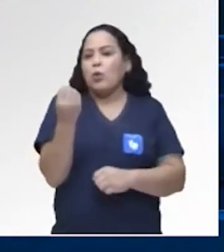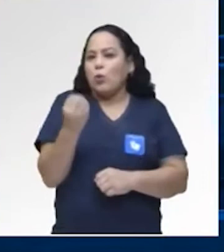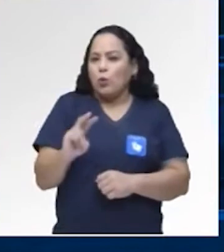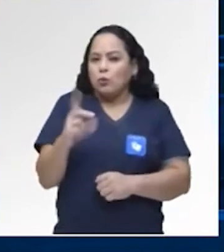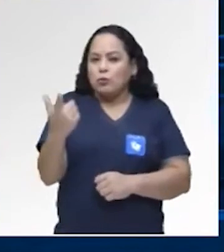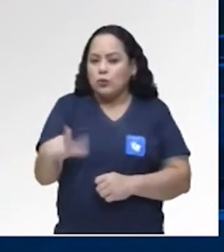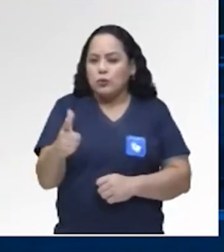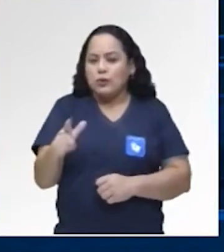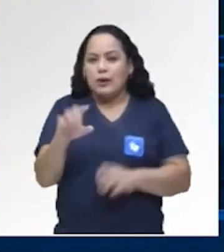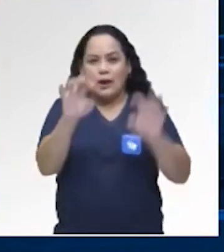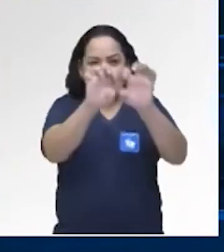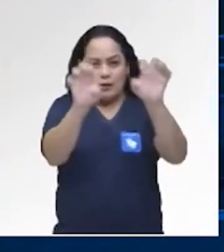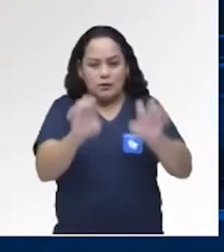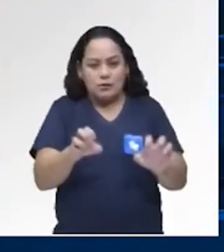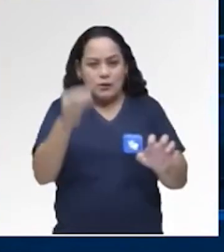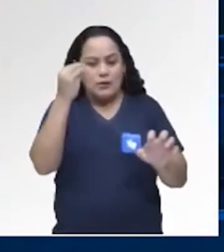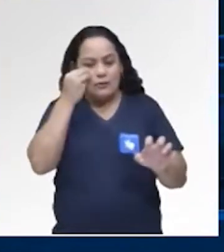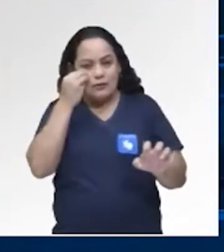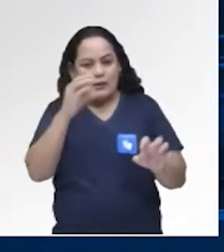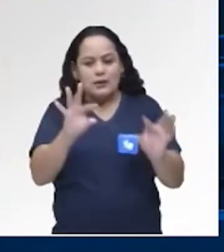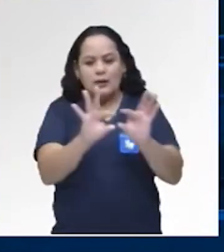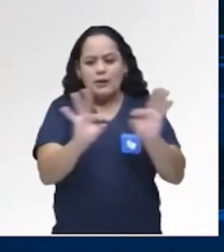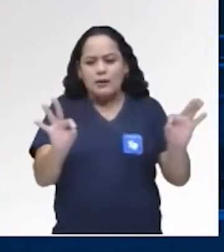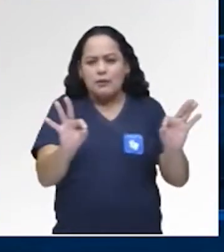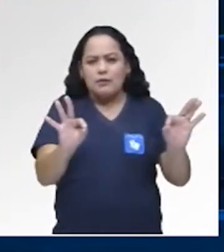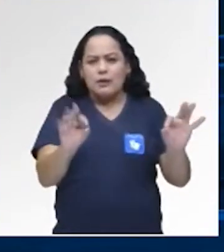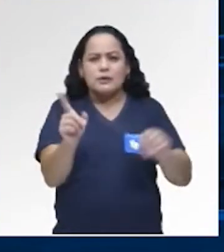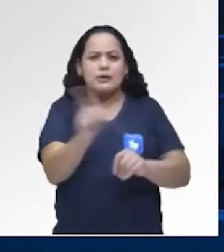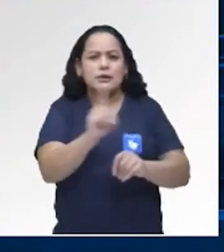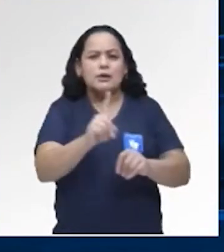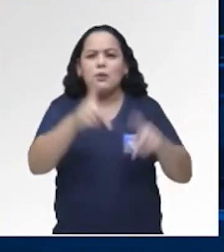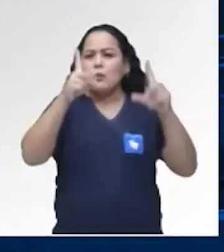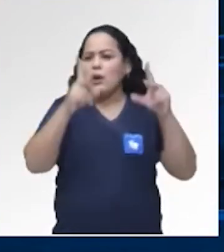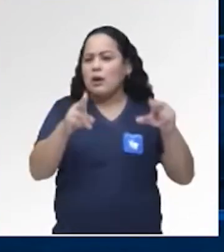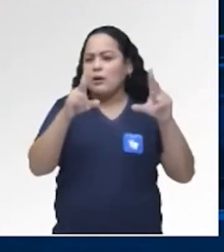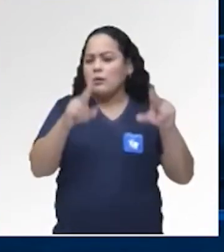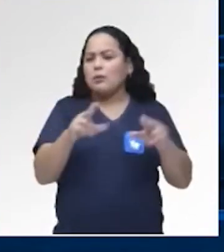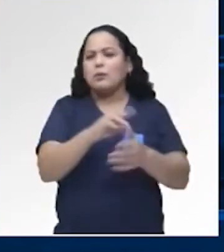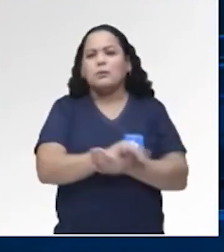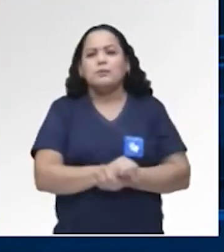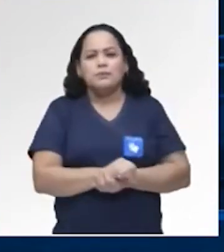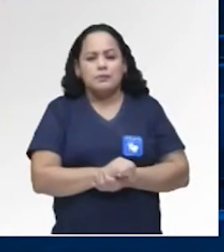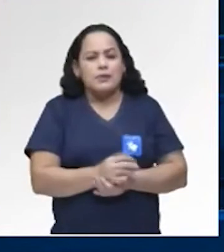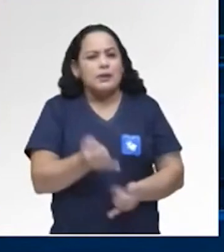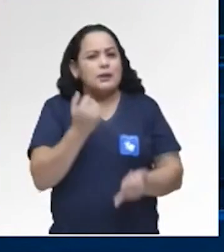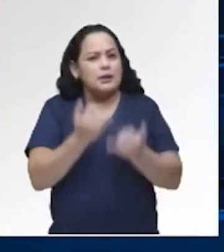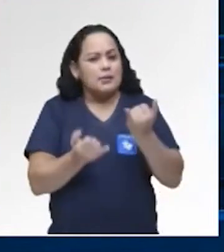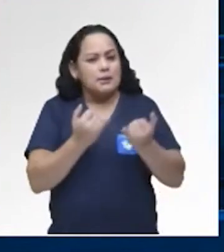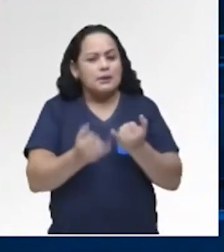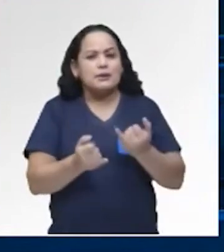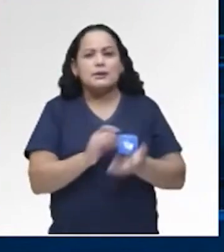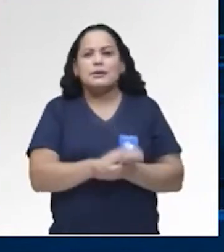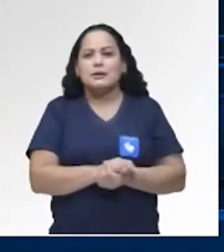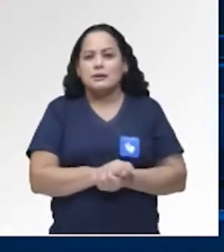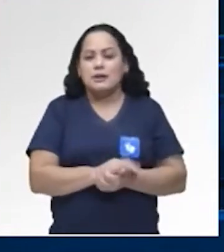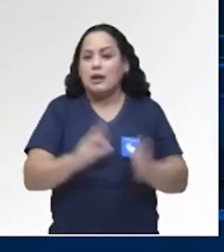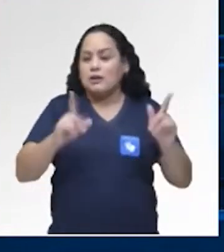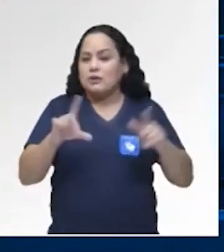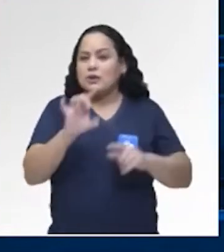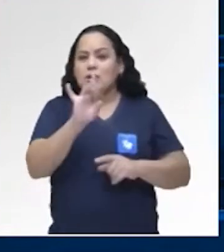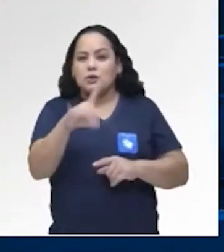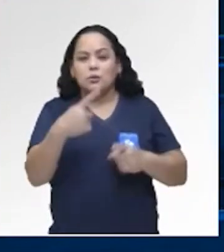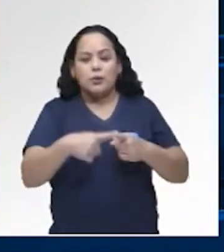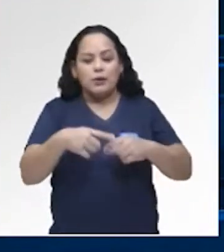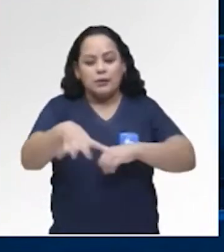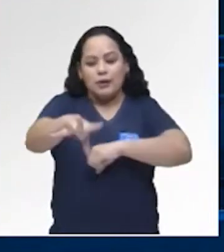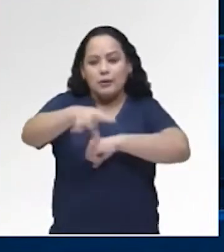estrutura das frases negativas é basicamente a mesma das frases afirmativas. A diferença consiste,